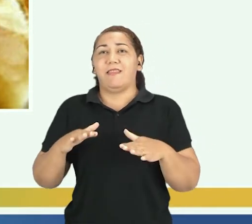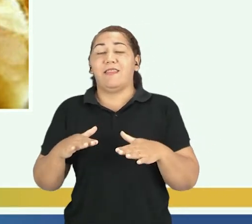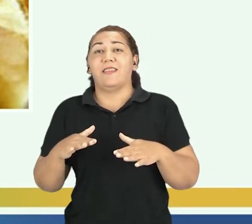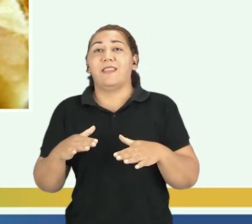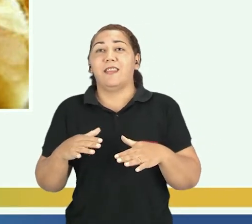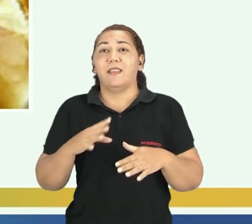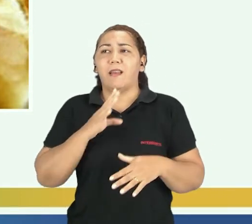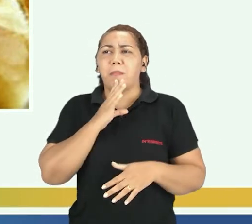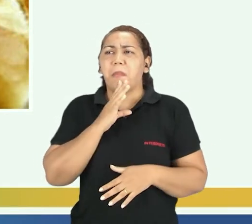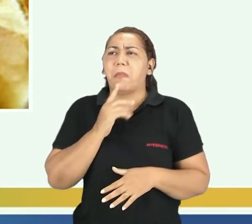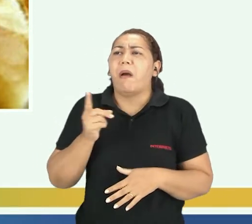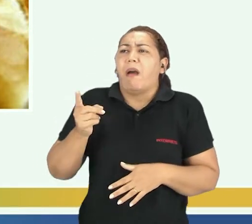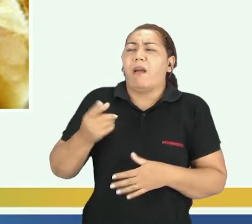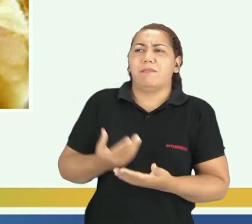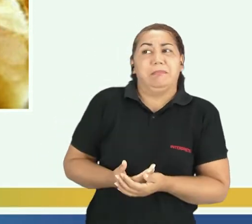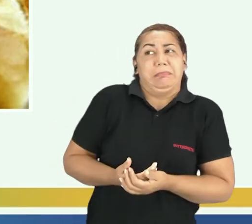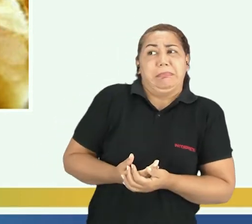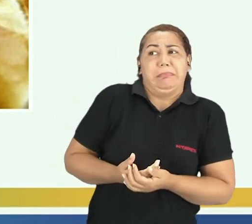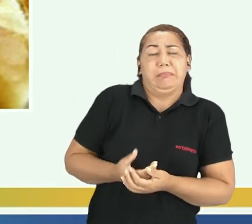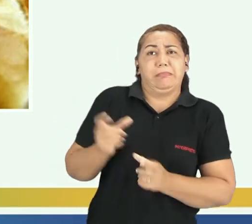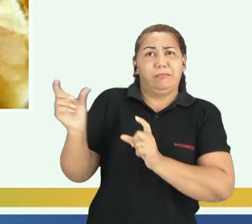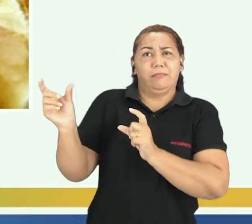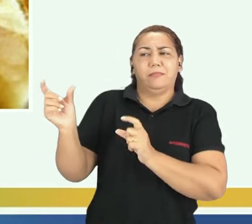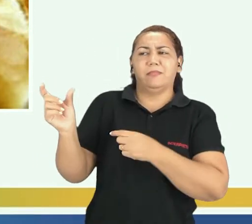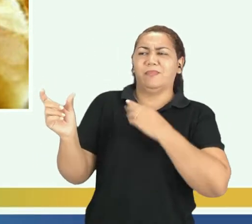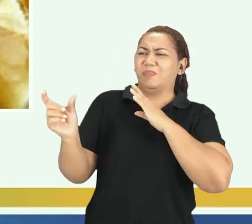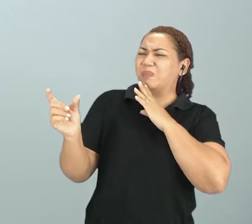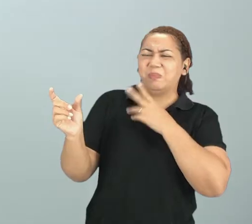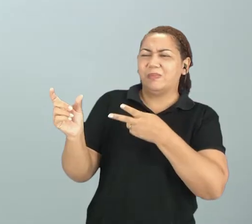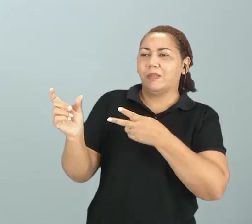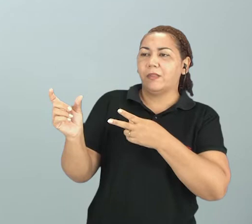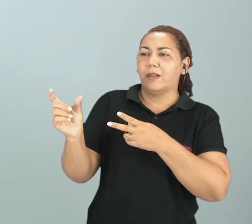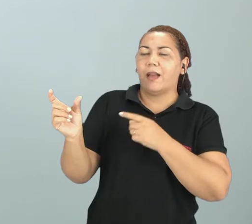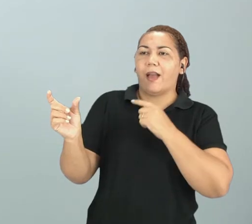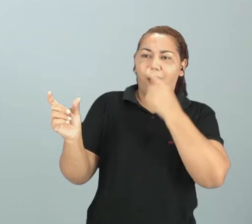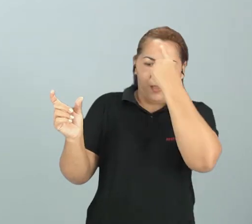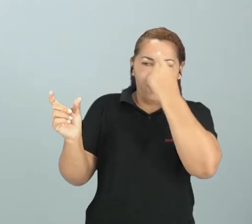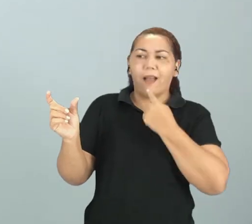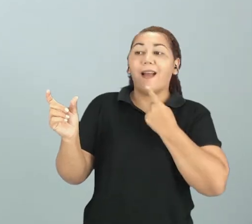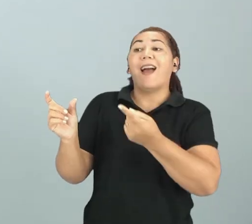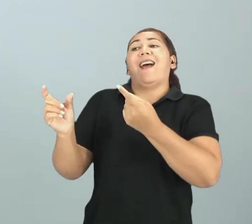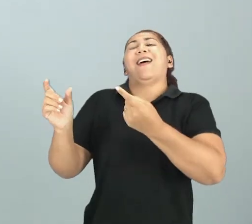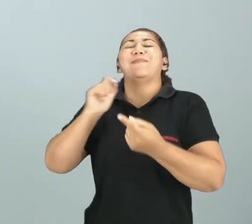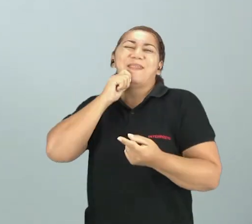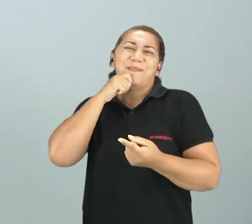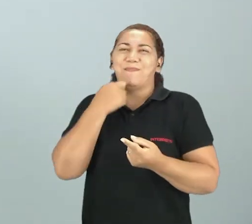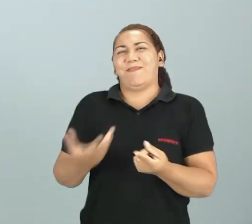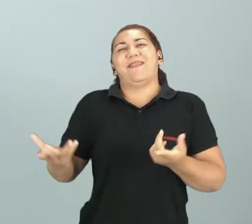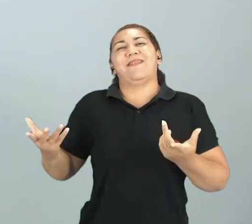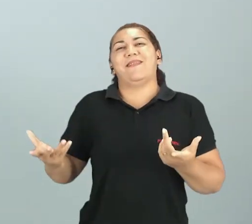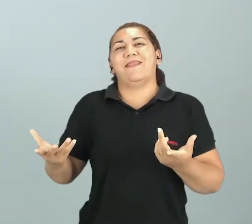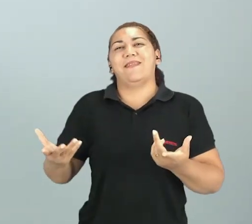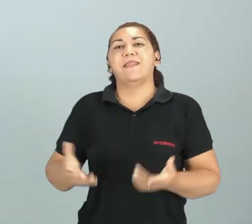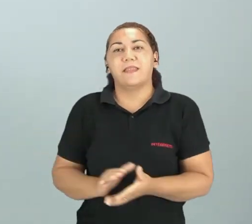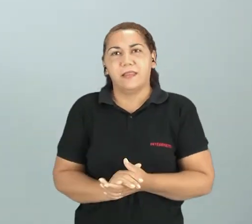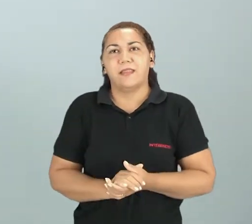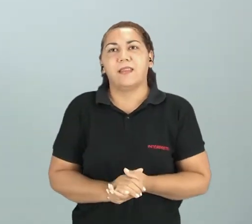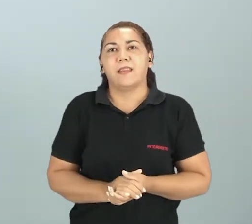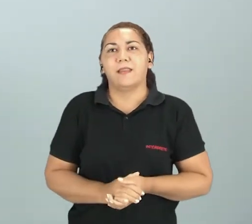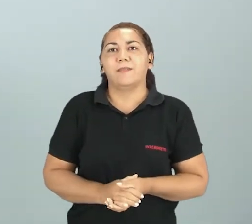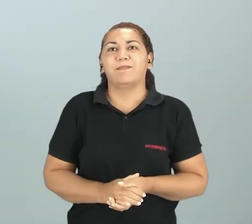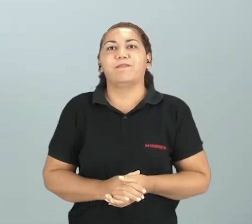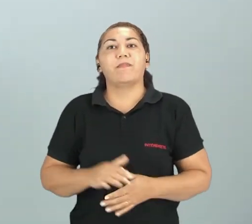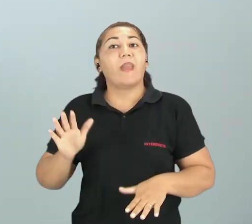aqui. Nossa, que palavrão, né? Não é, porque depende da região. É claro, a gente tem que ter cuidado com isso, para a gente